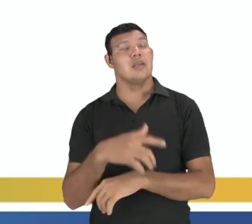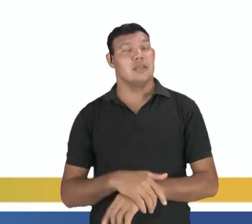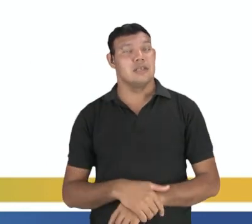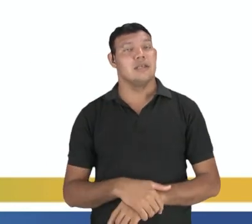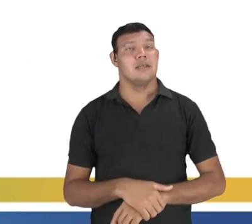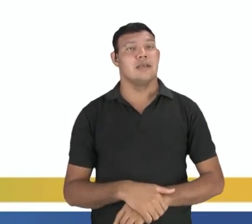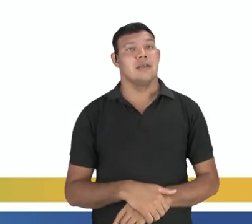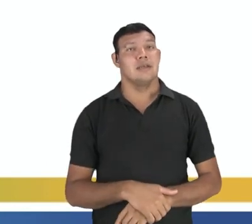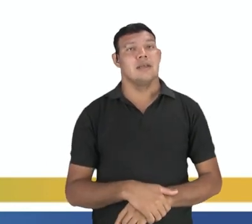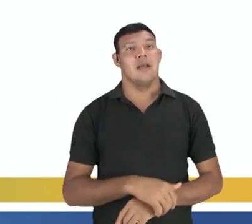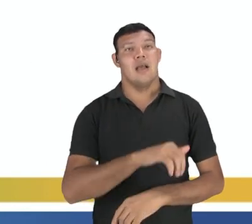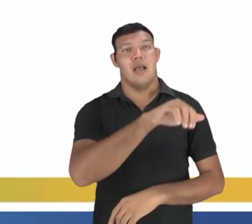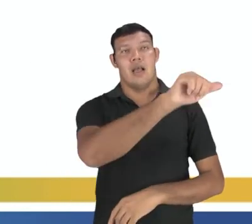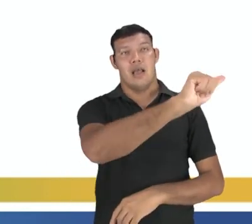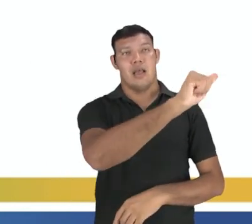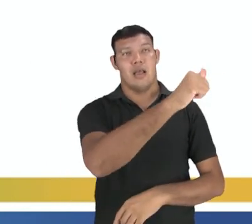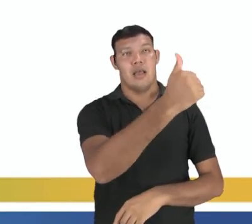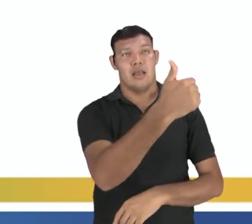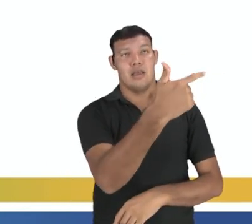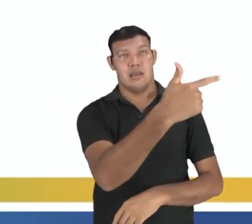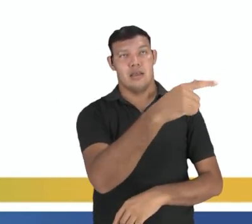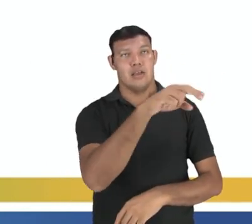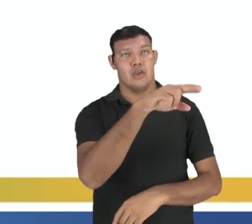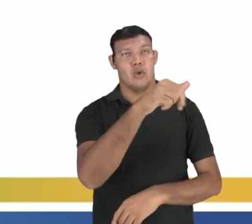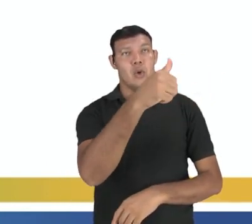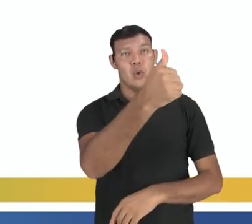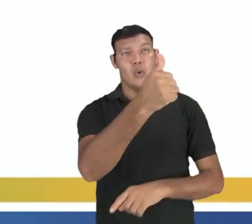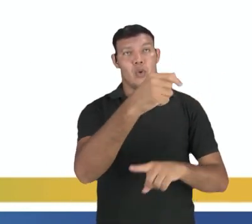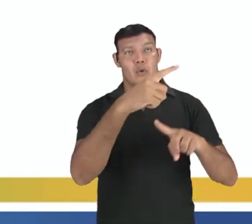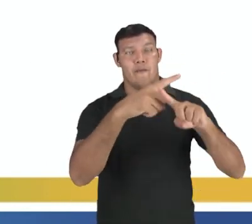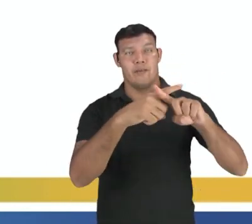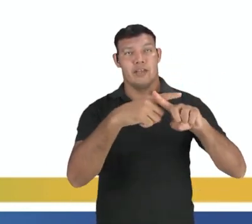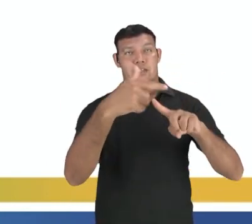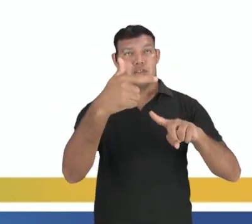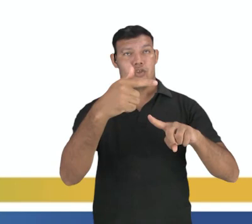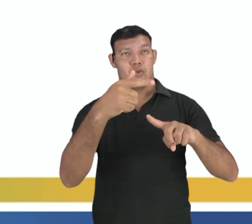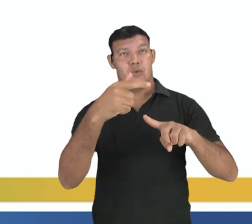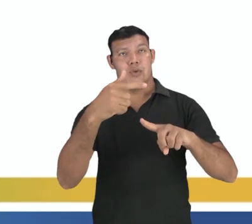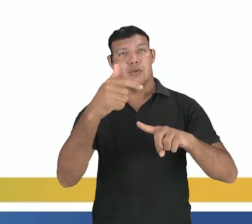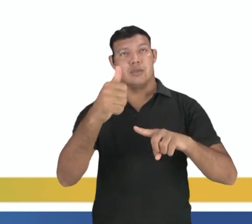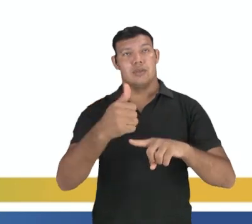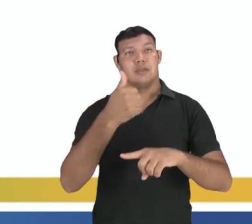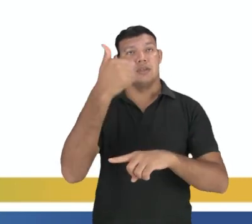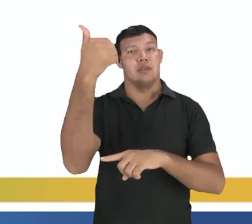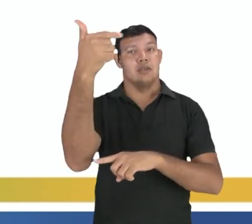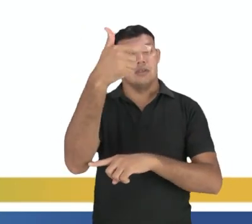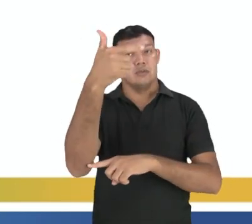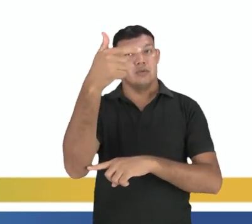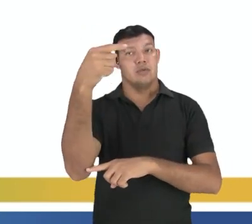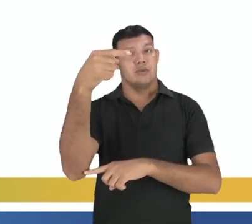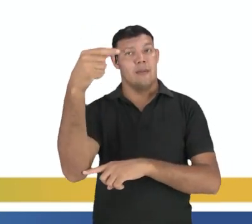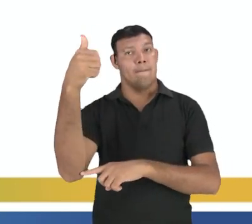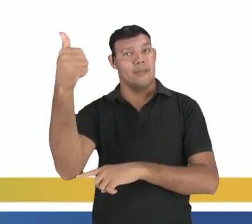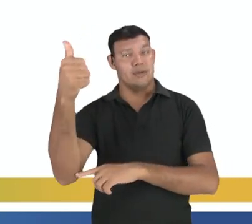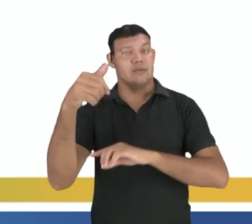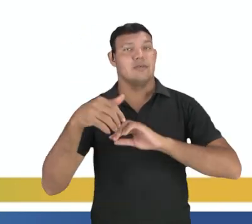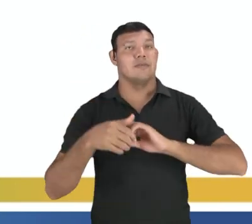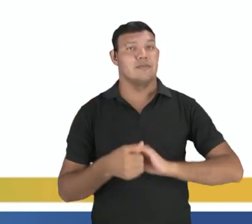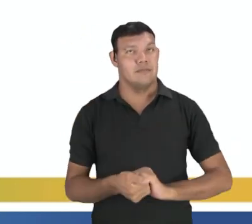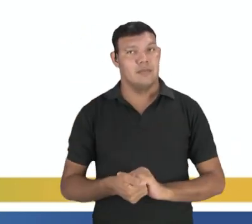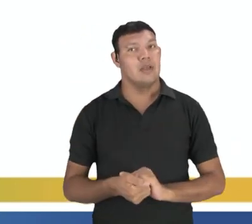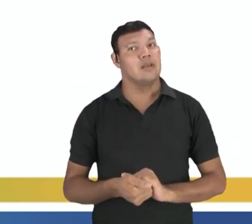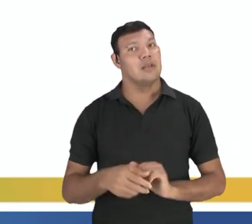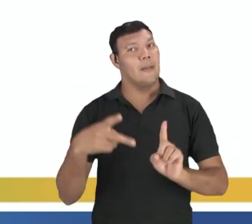vezes 2 elevado a 12 menos 1. Pessoal, quando esse 12, nesse caso aí o 12 menos 1, ele